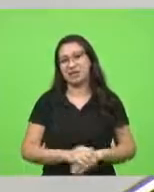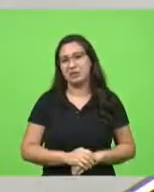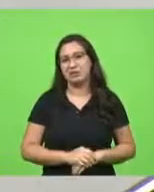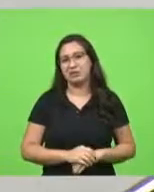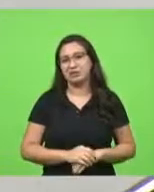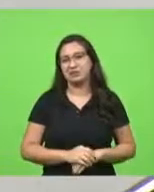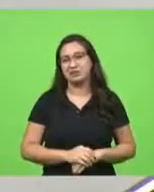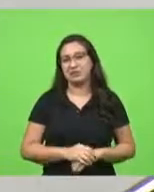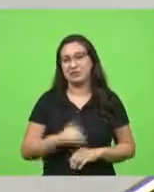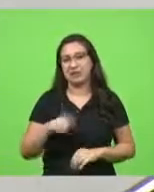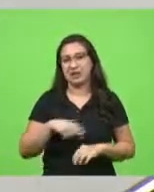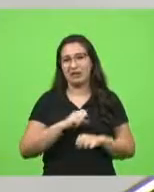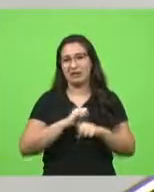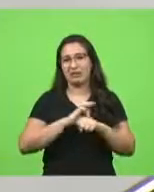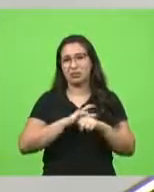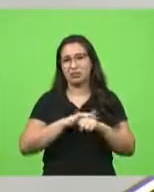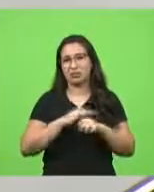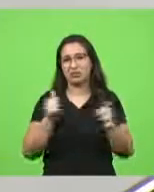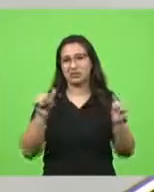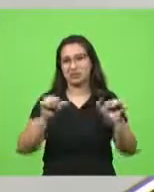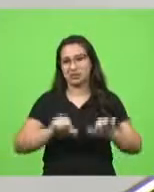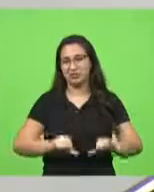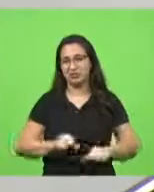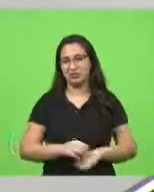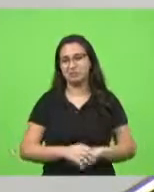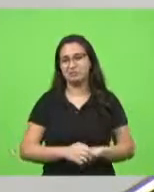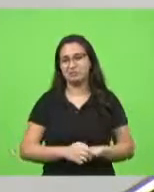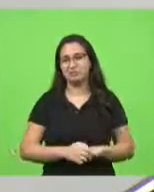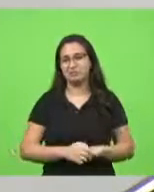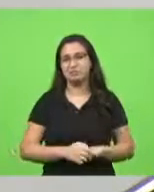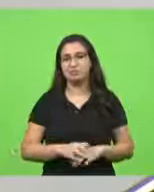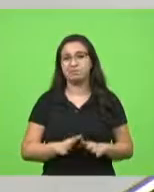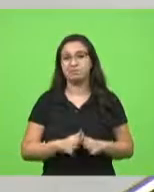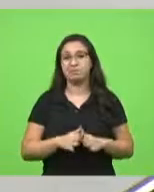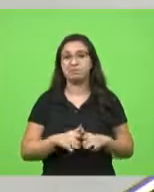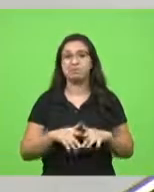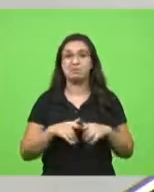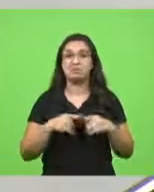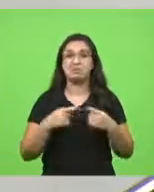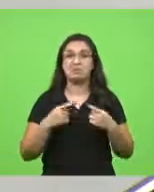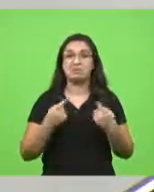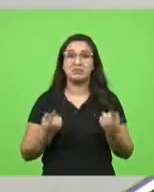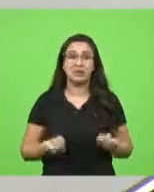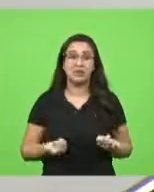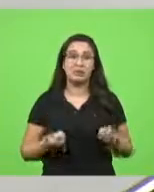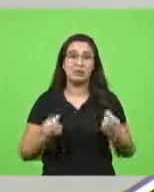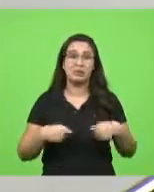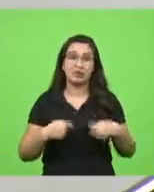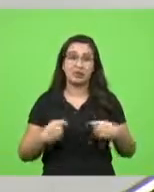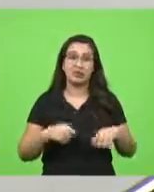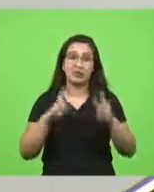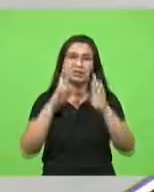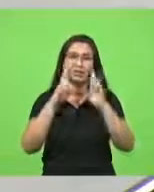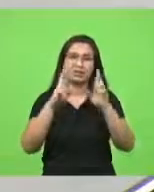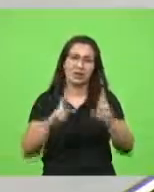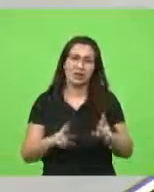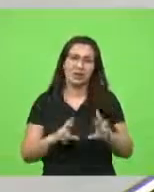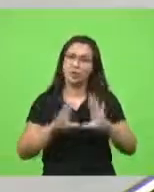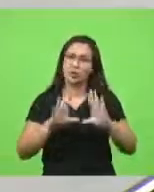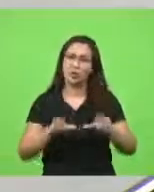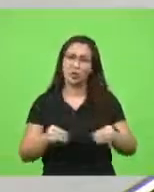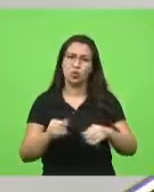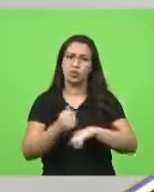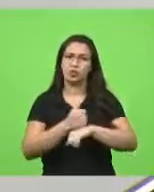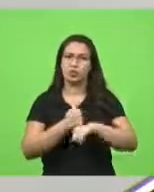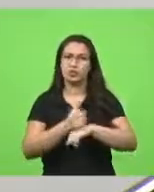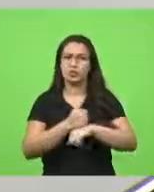violento que assola o nosso país. Então, nós temos que reconhecer, temos que respeitar todos os